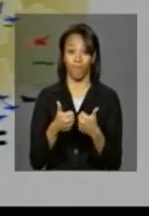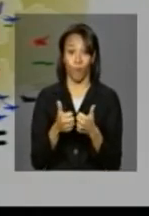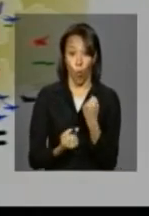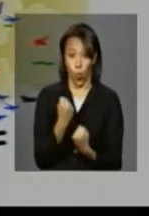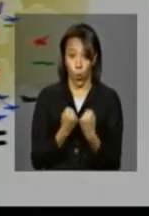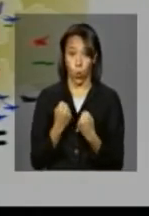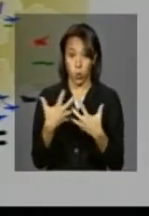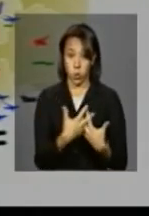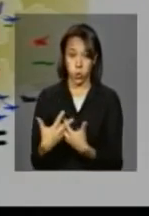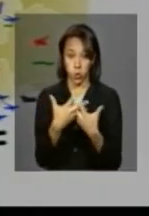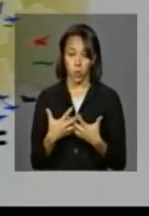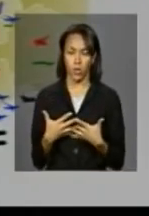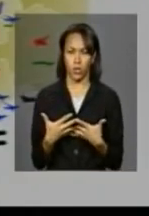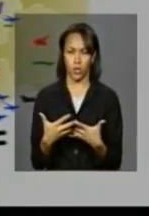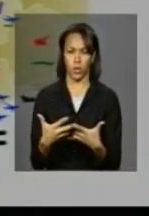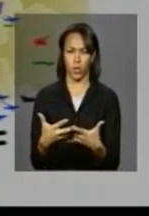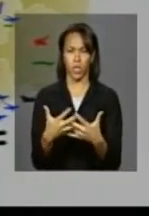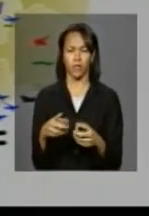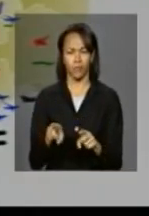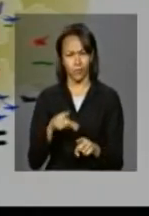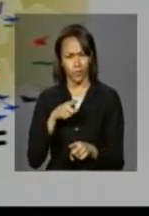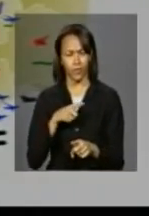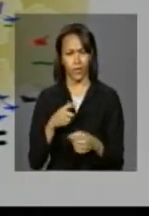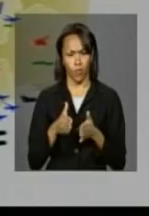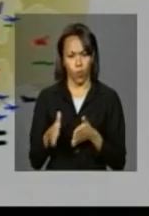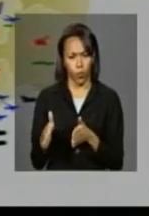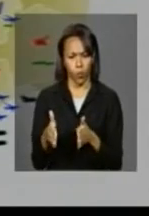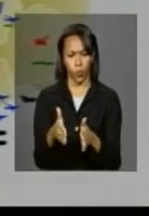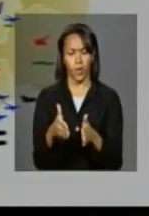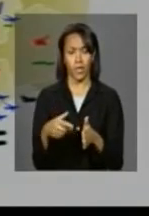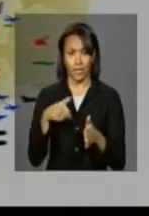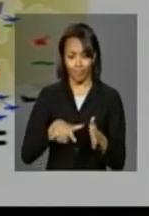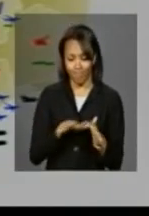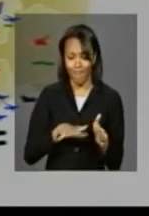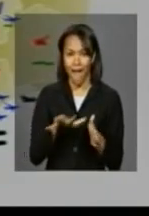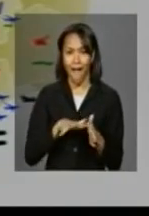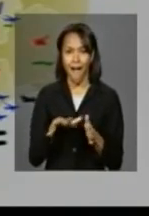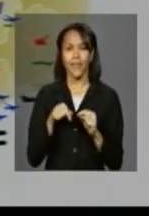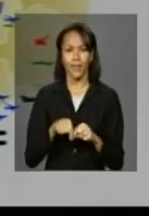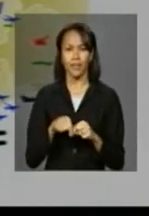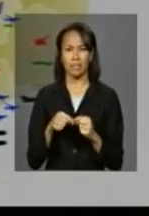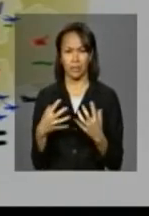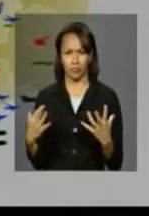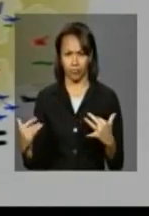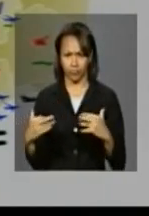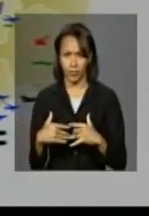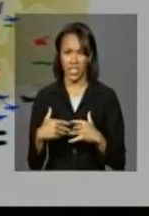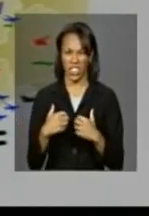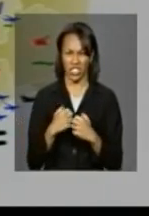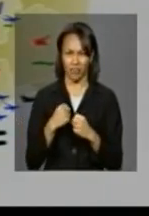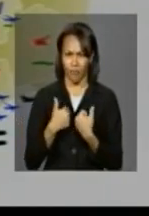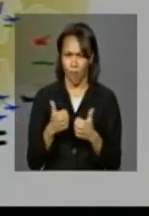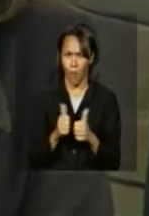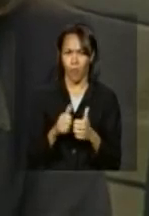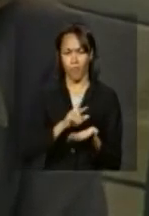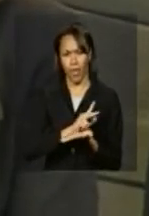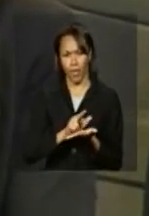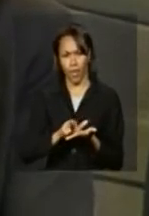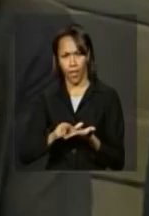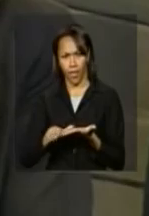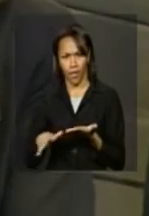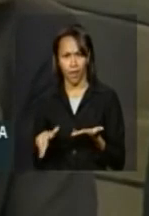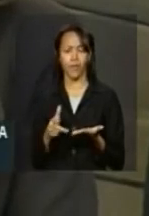ou a duplicação de trechos de alta concentração de veículos, e importantes